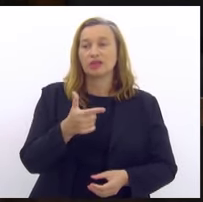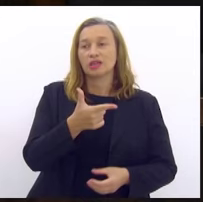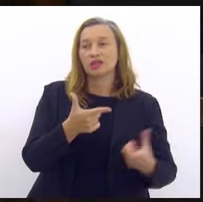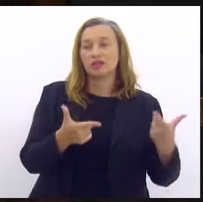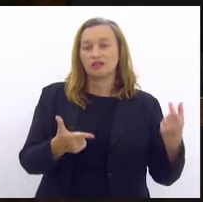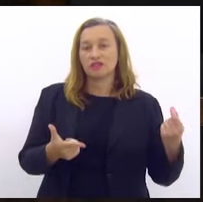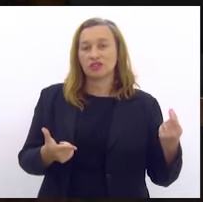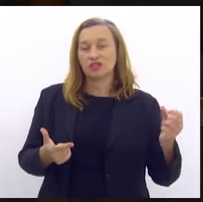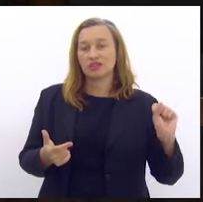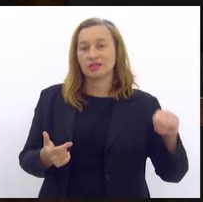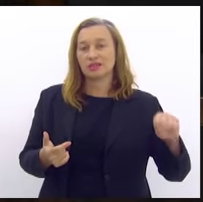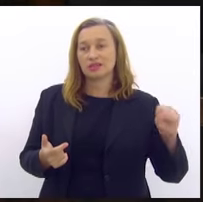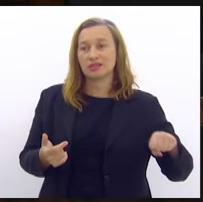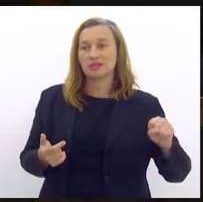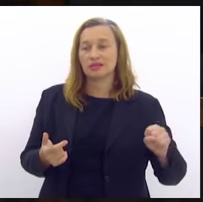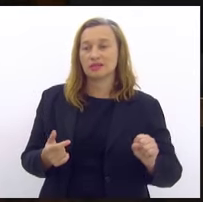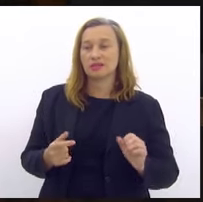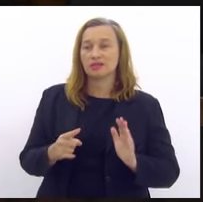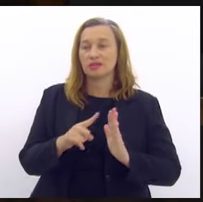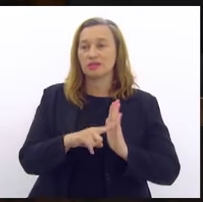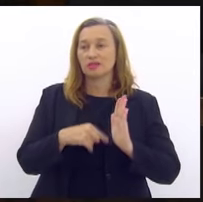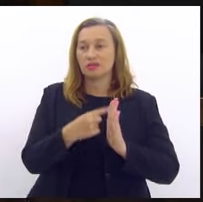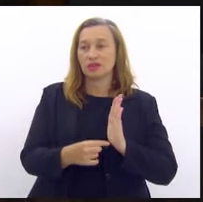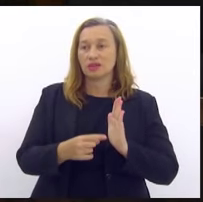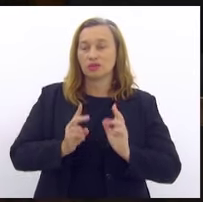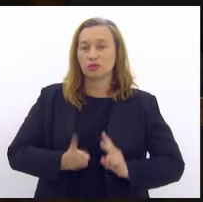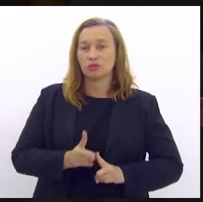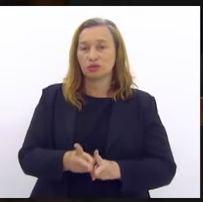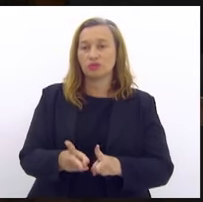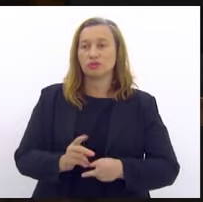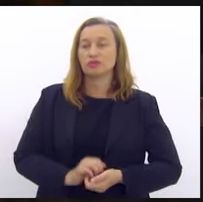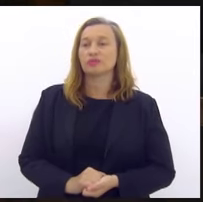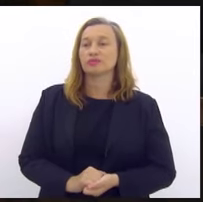sim. O veto foi mantido.